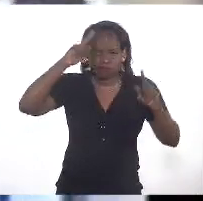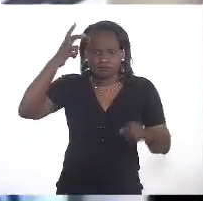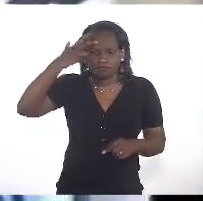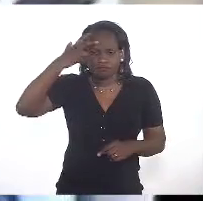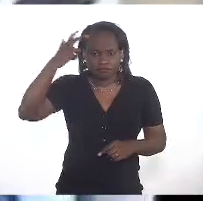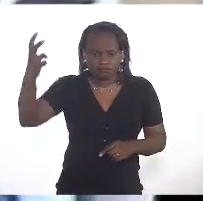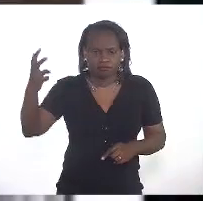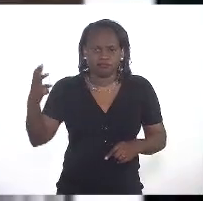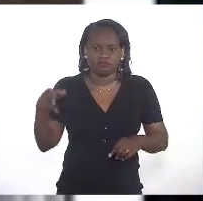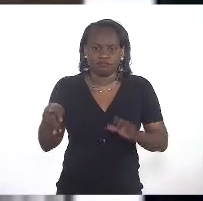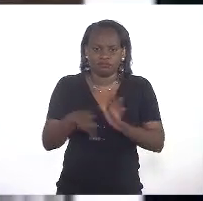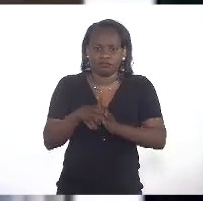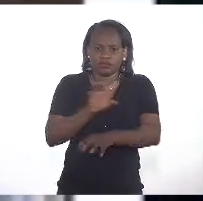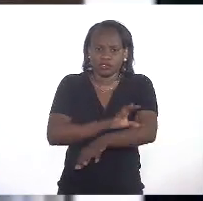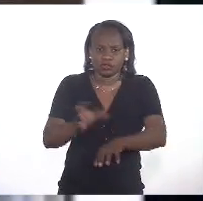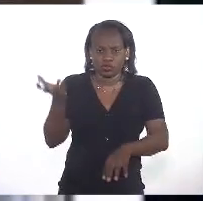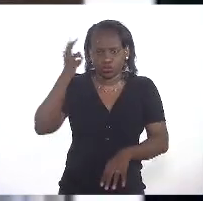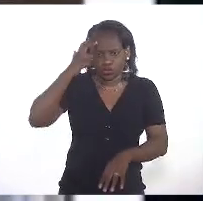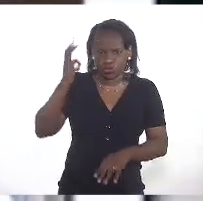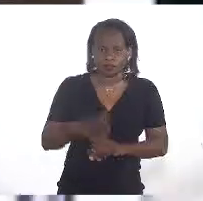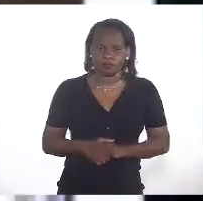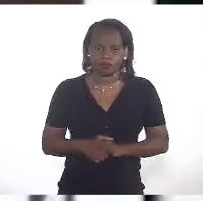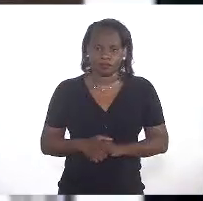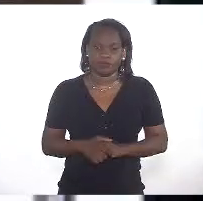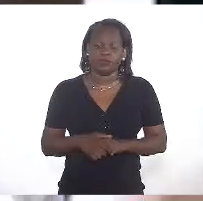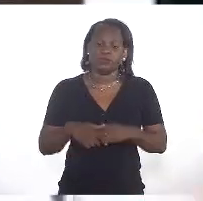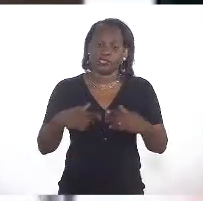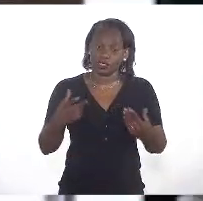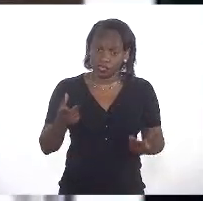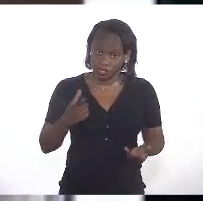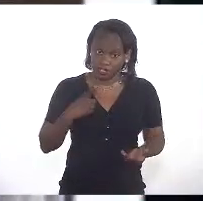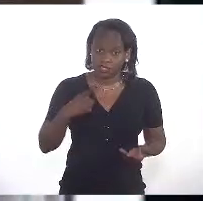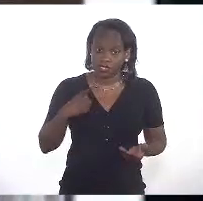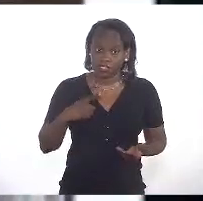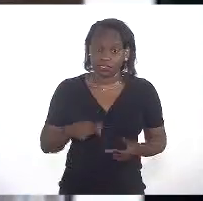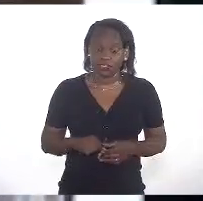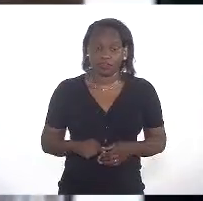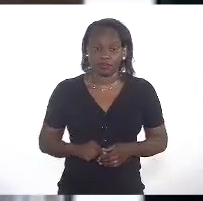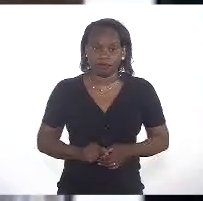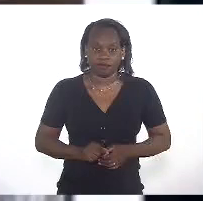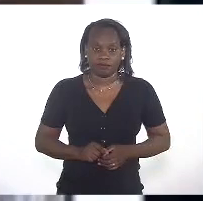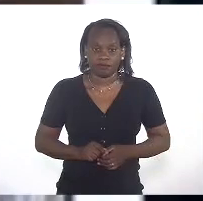criatividade da cultura, que reside na cultura.